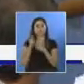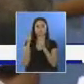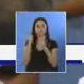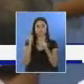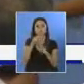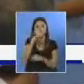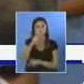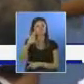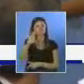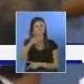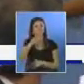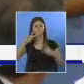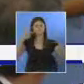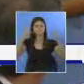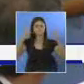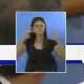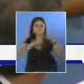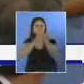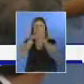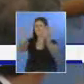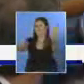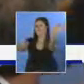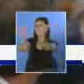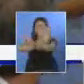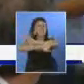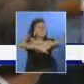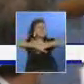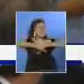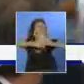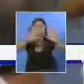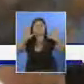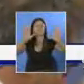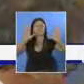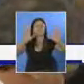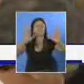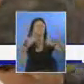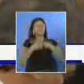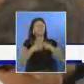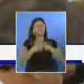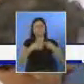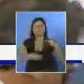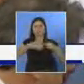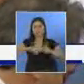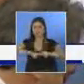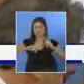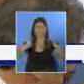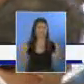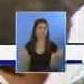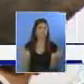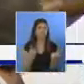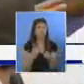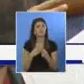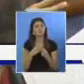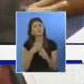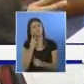Agora ofende o vereador Zé Carlos. Com um assunto que não tinha nada a ver. Não tinha absolutamente nada a ver o assunto que ele vai citar,